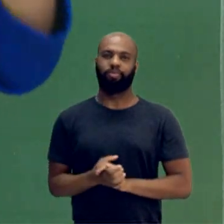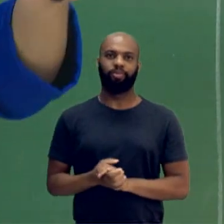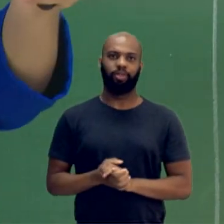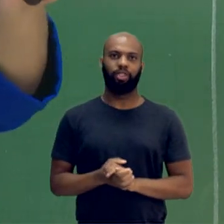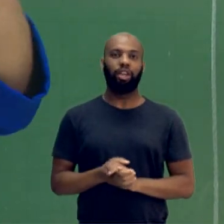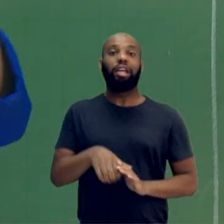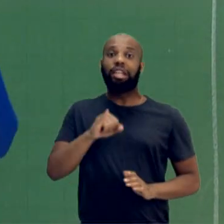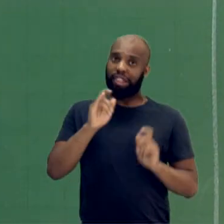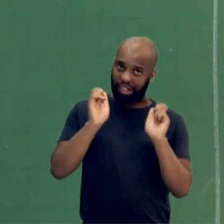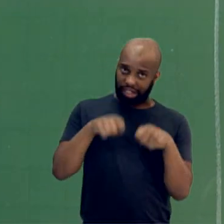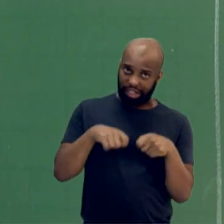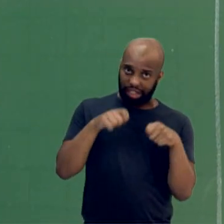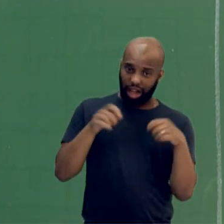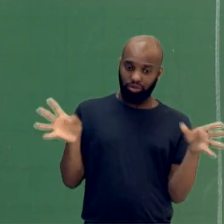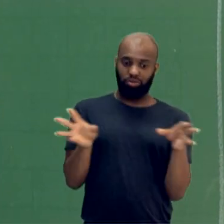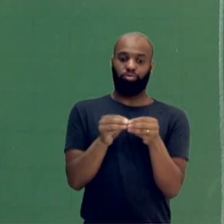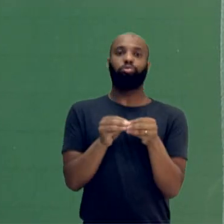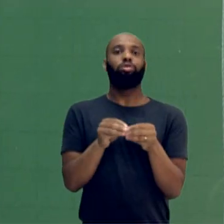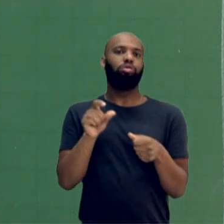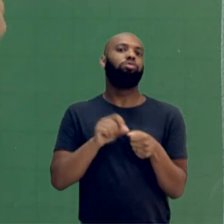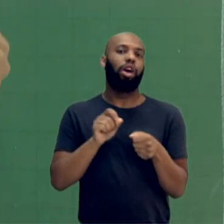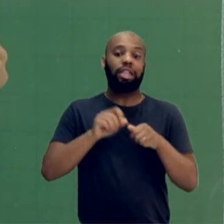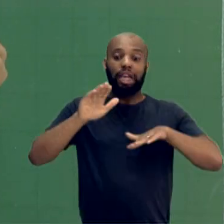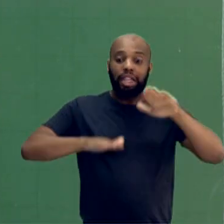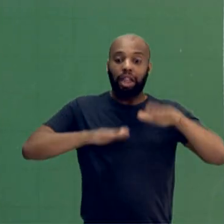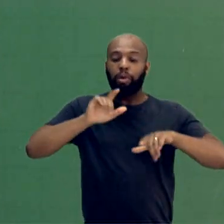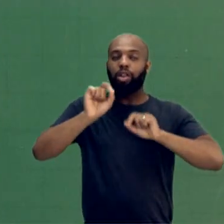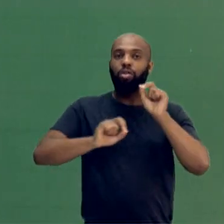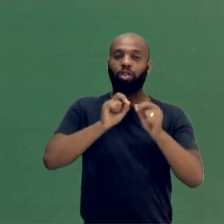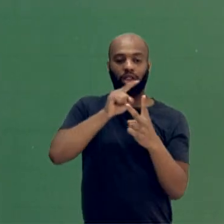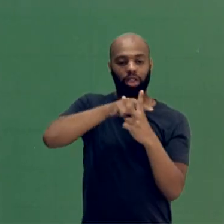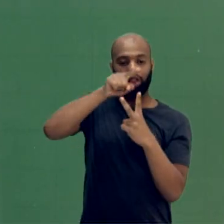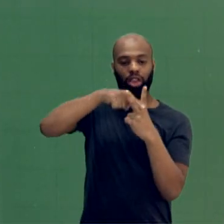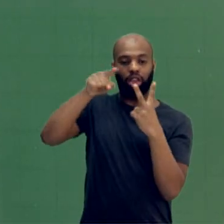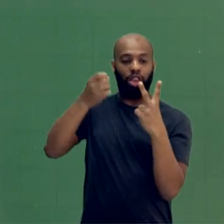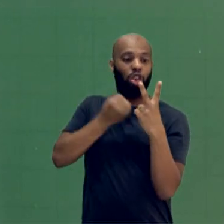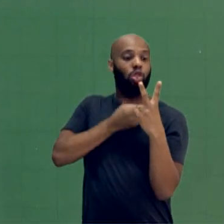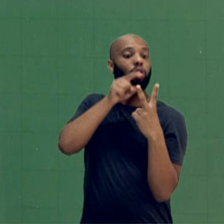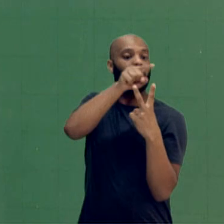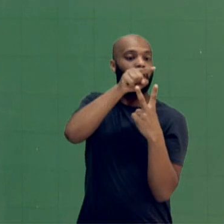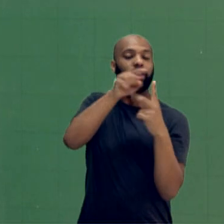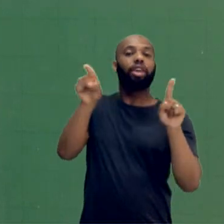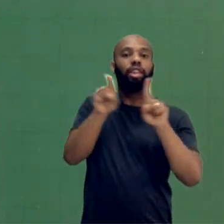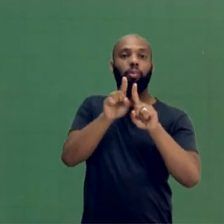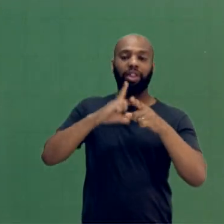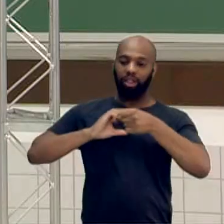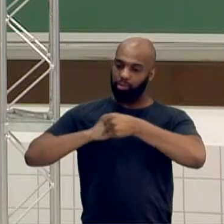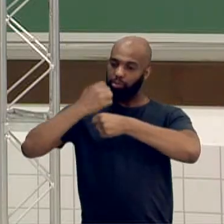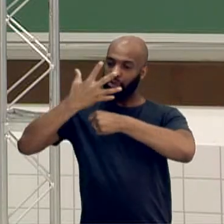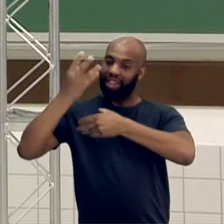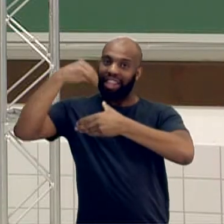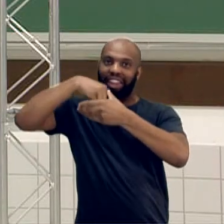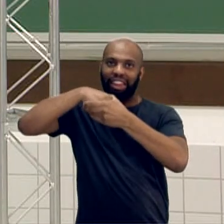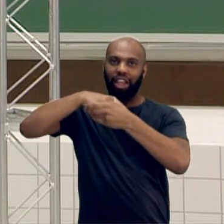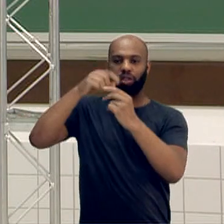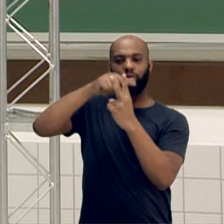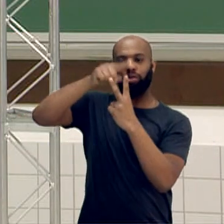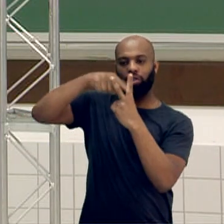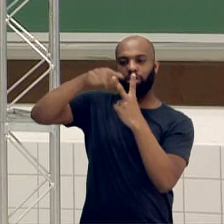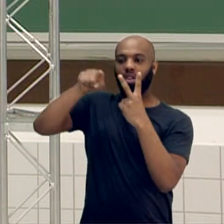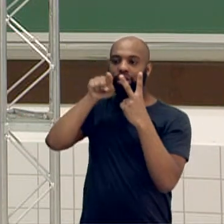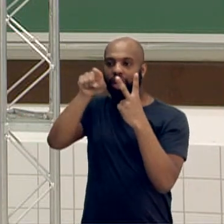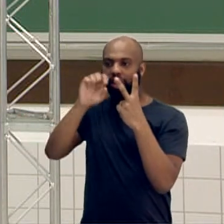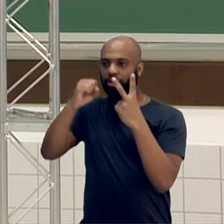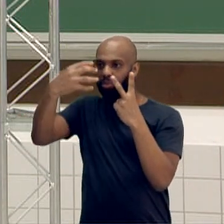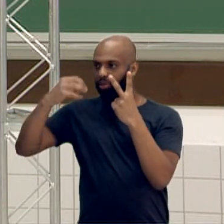gente vai simplificar de acordo com o nosso índice da raiz e o expoente que está no radicando. Então, junto com o